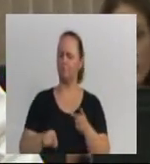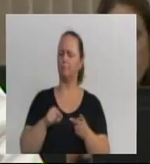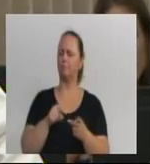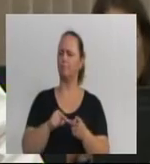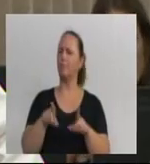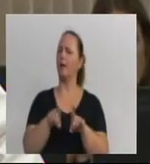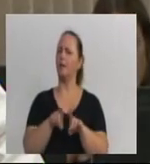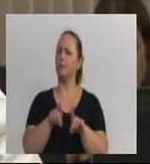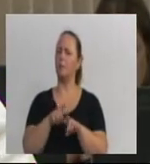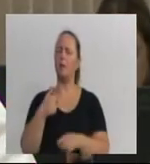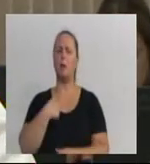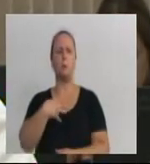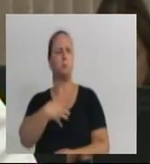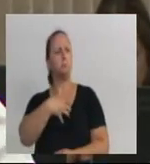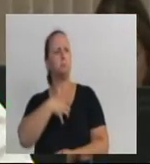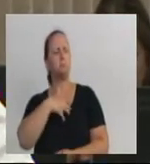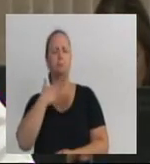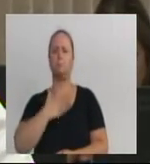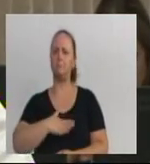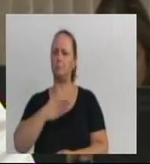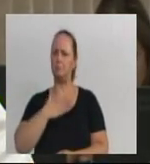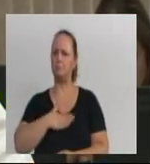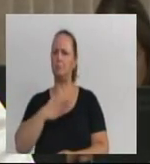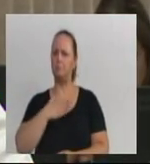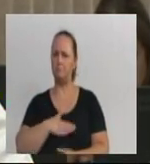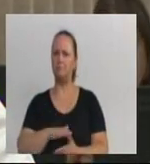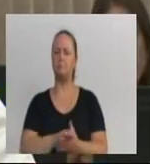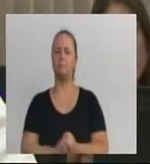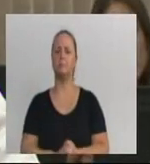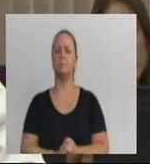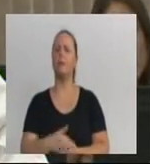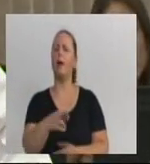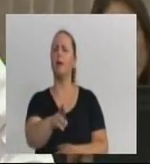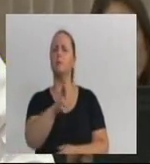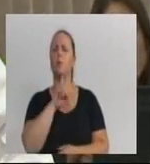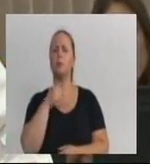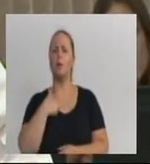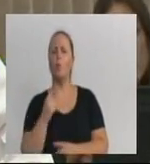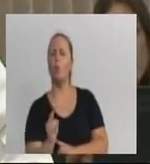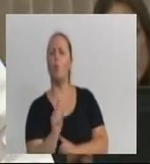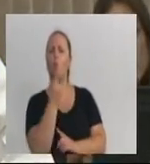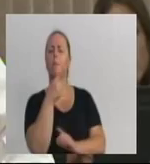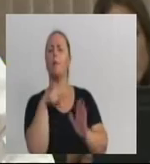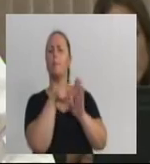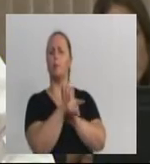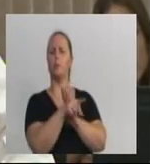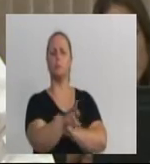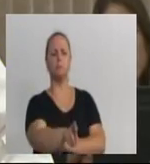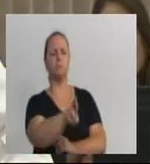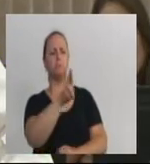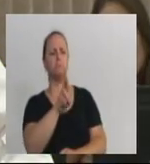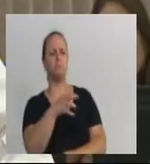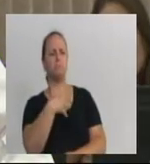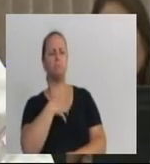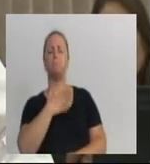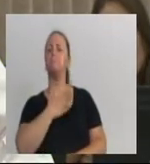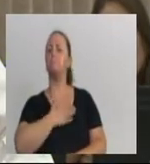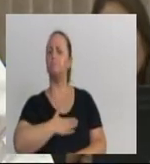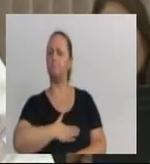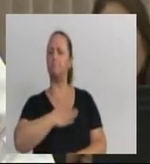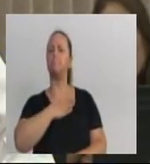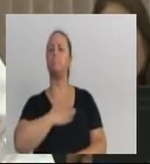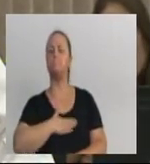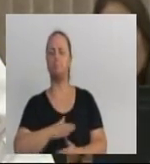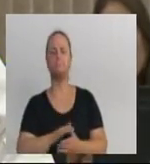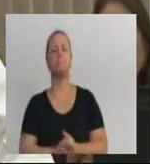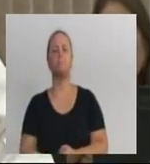tranquilizado foi a resposta que eu obtive a uma única pergunta que eu fiz. Só. Se a